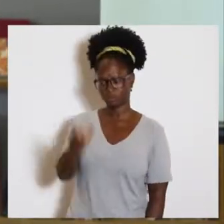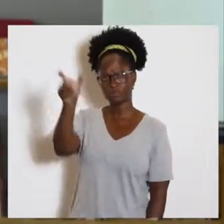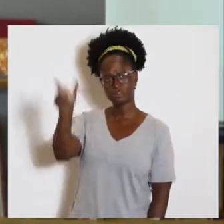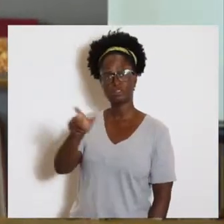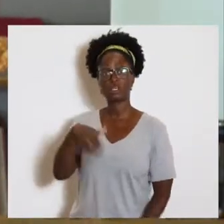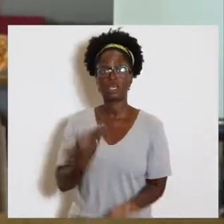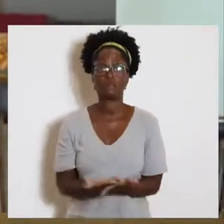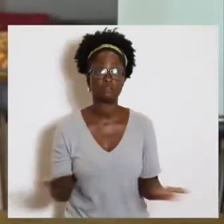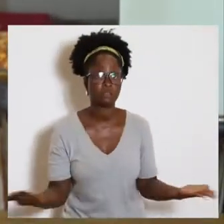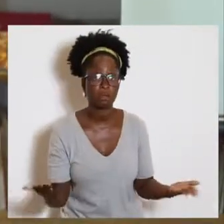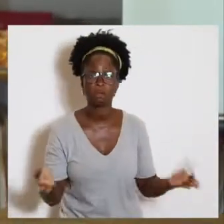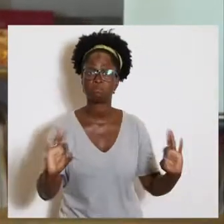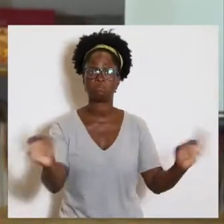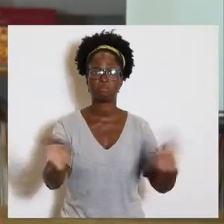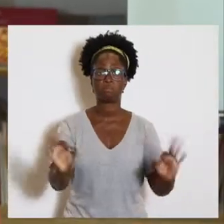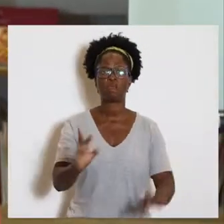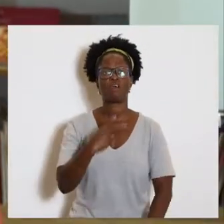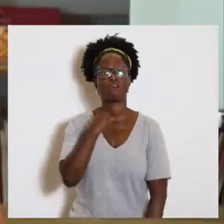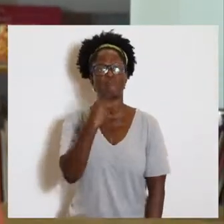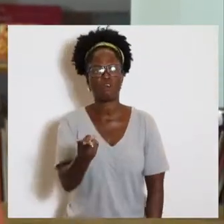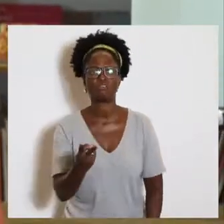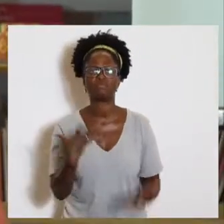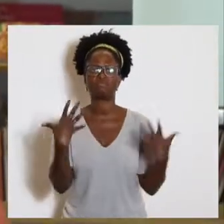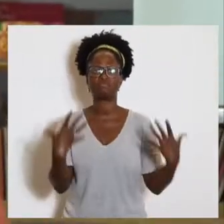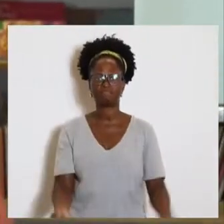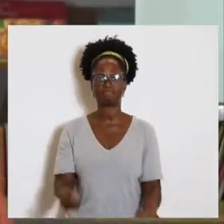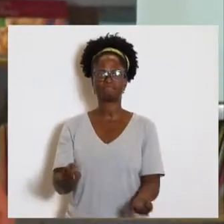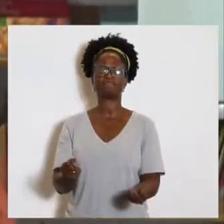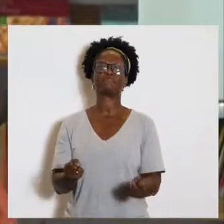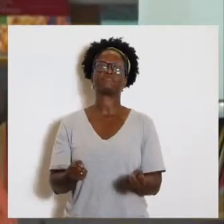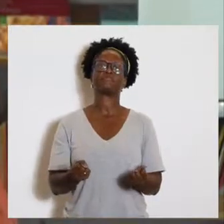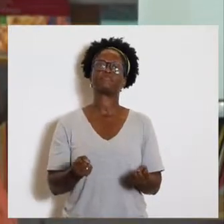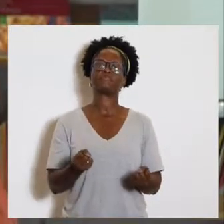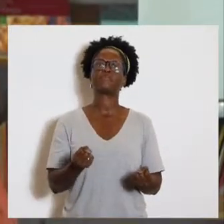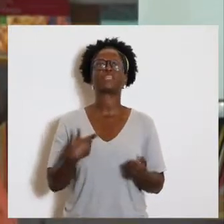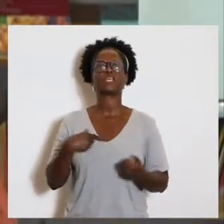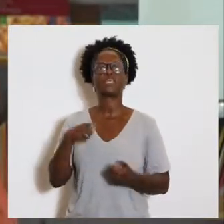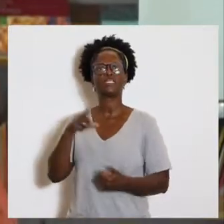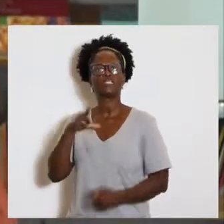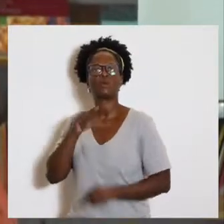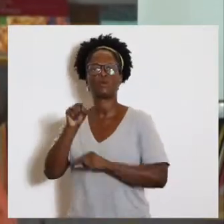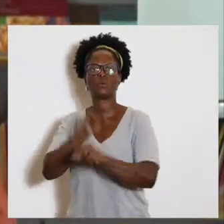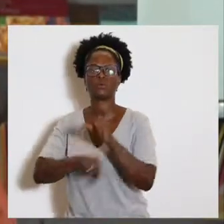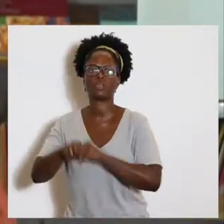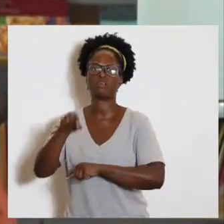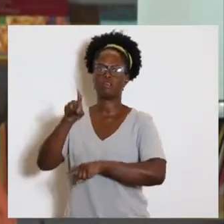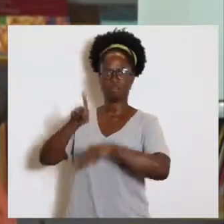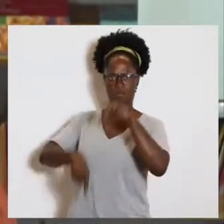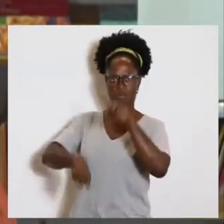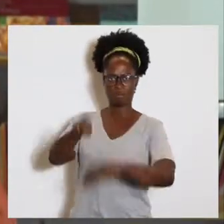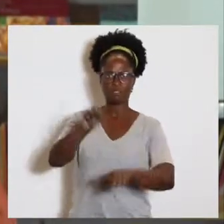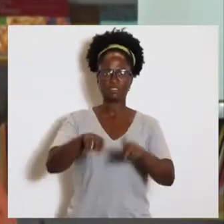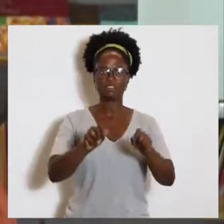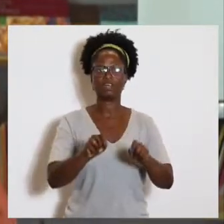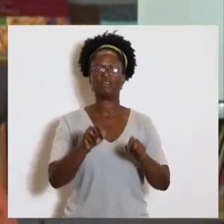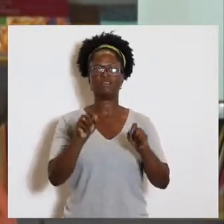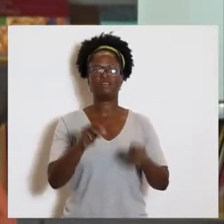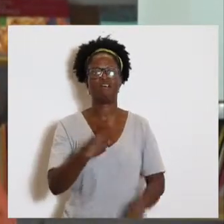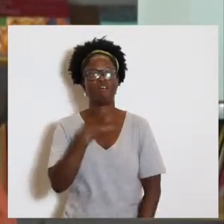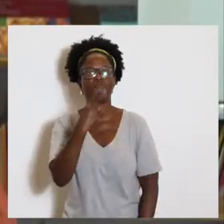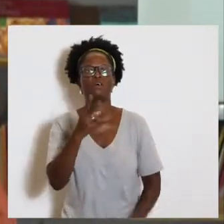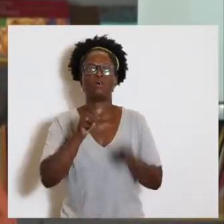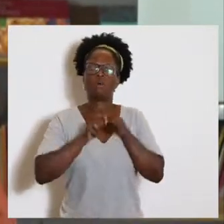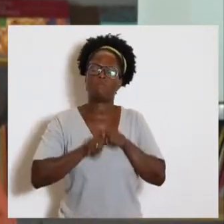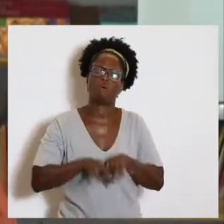que até então não tiveram sua pós reconhecida não tiveram acesso a instrumentos que pudesse complicar essa